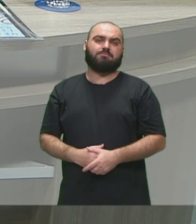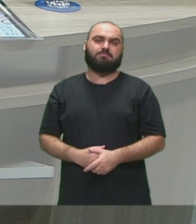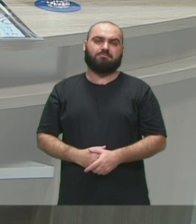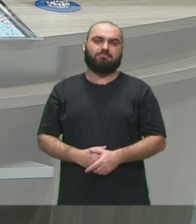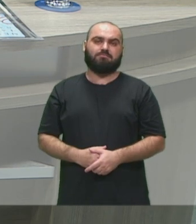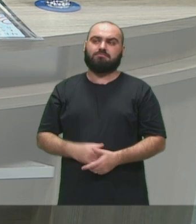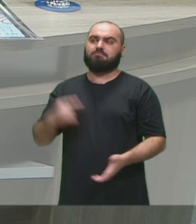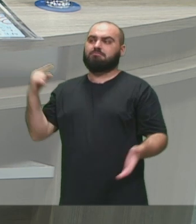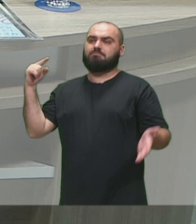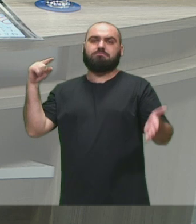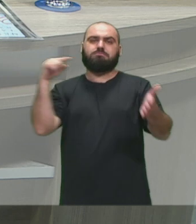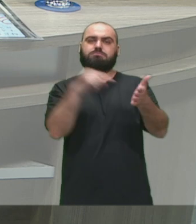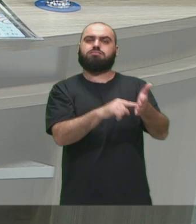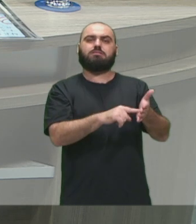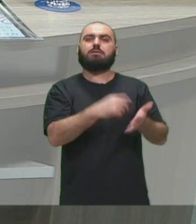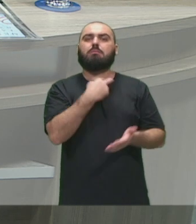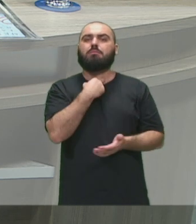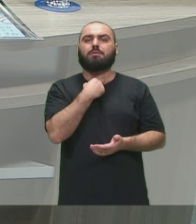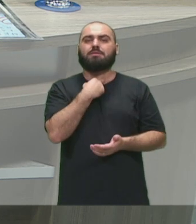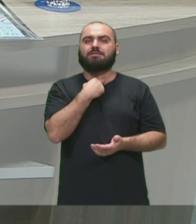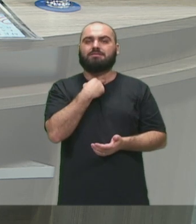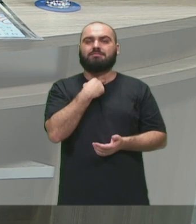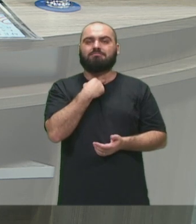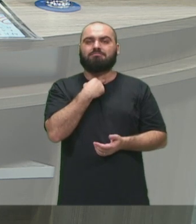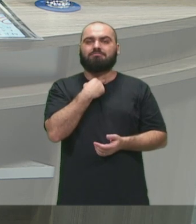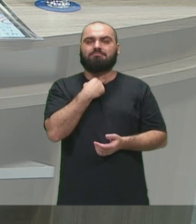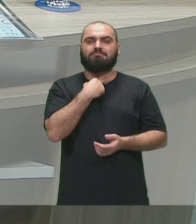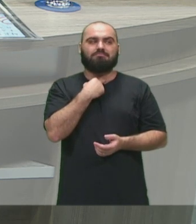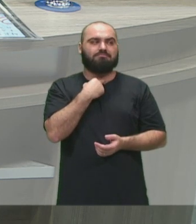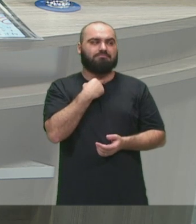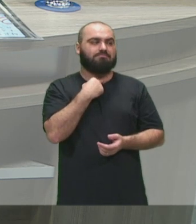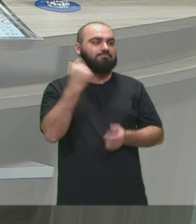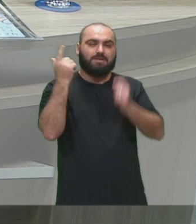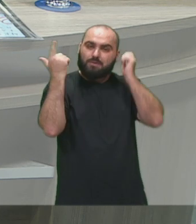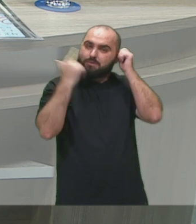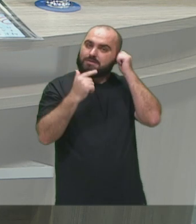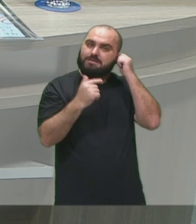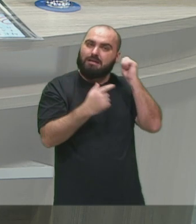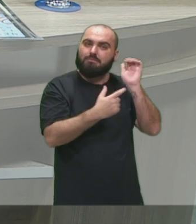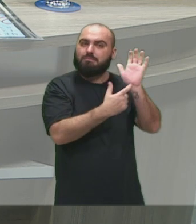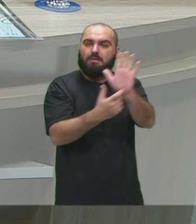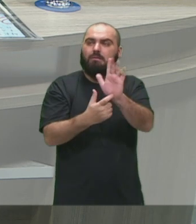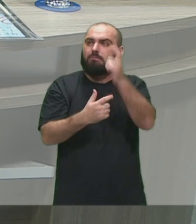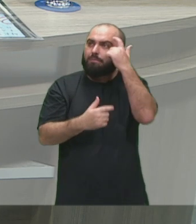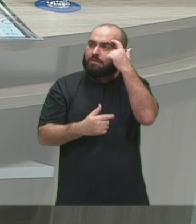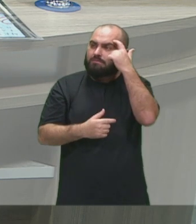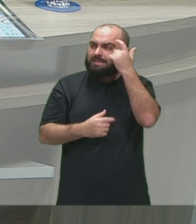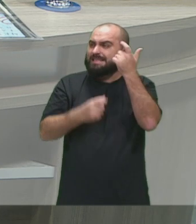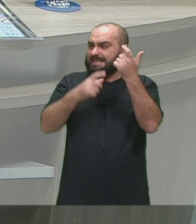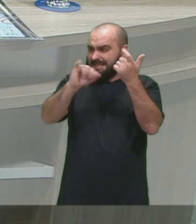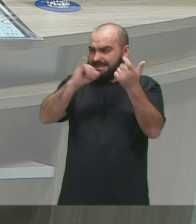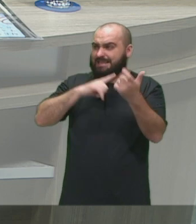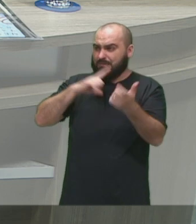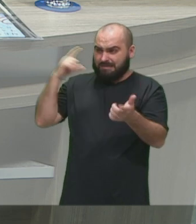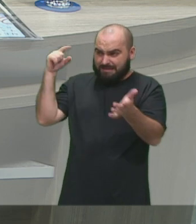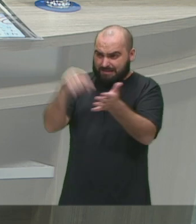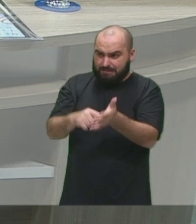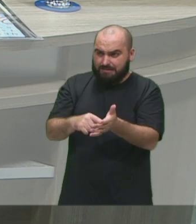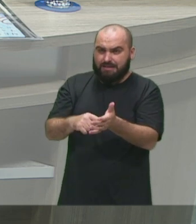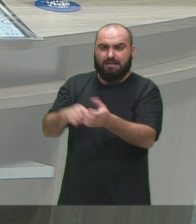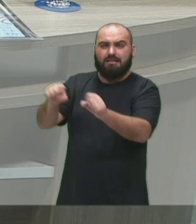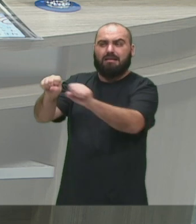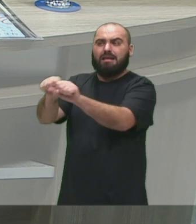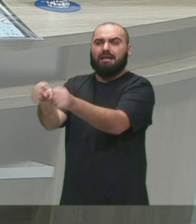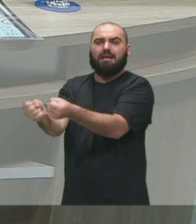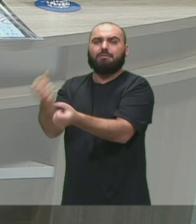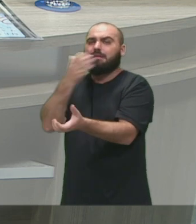pode denunciar, não é nem buscar ajuda, ela não pode denunciar. Ela não consegue denunciar porque ela pensa, se eu denunciar, eu vou estragar o casamento da minha mãe.